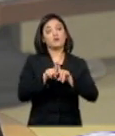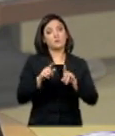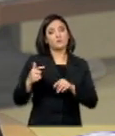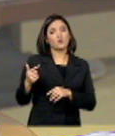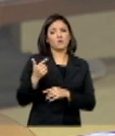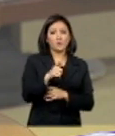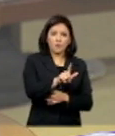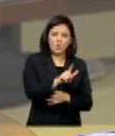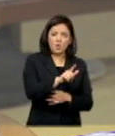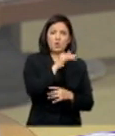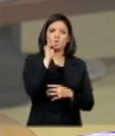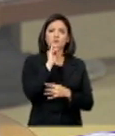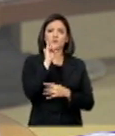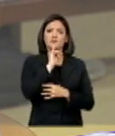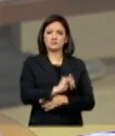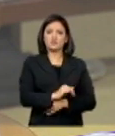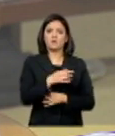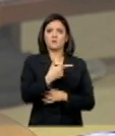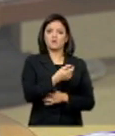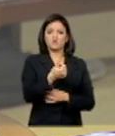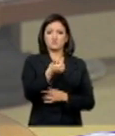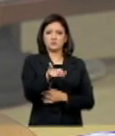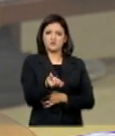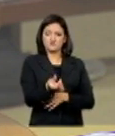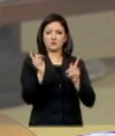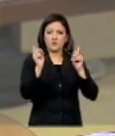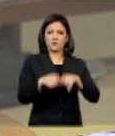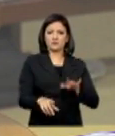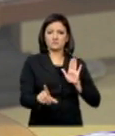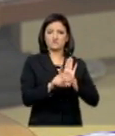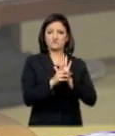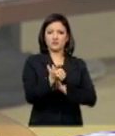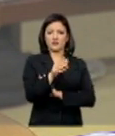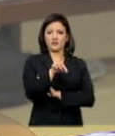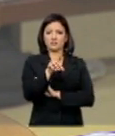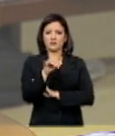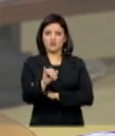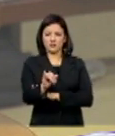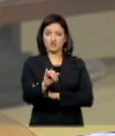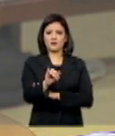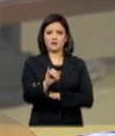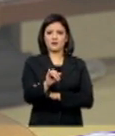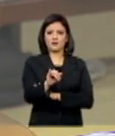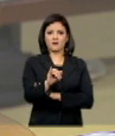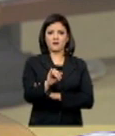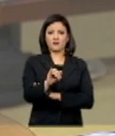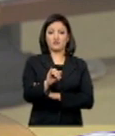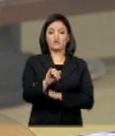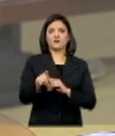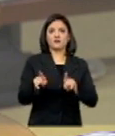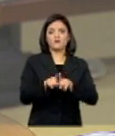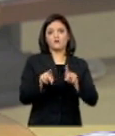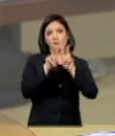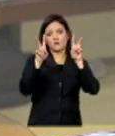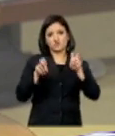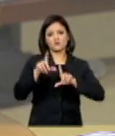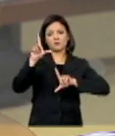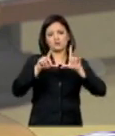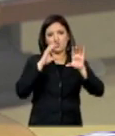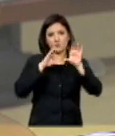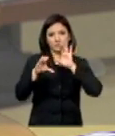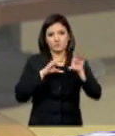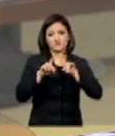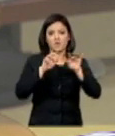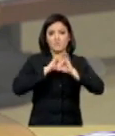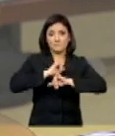2016 competência legislativa ação direta de continuidade de serviço de telecomunicações propaganda competência